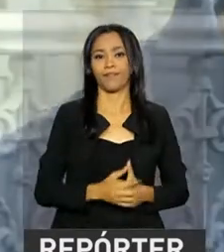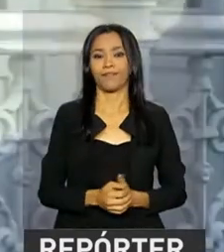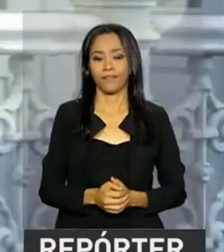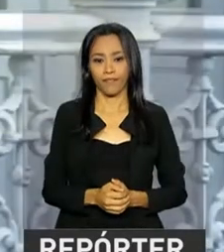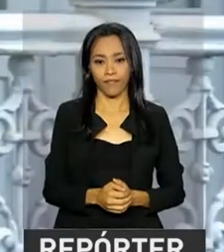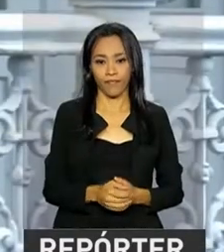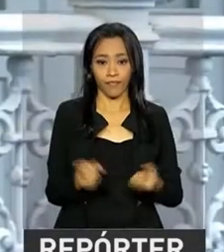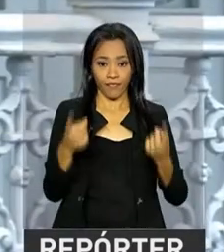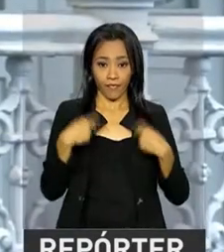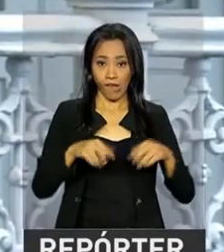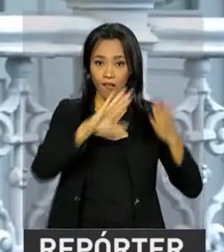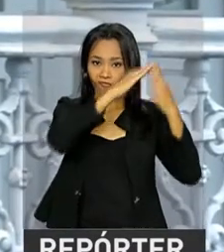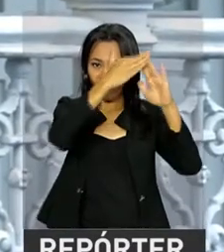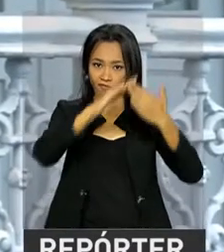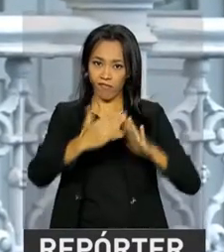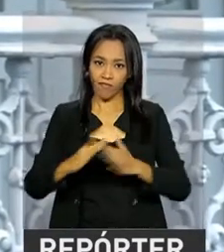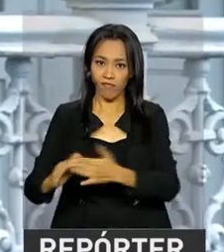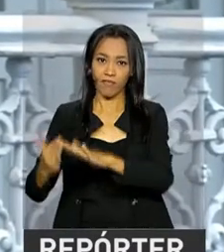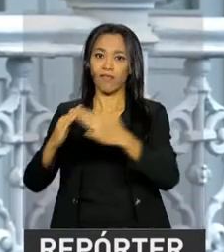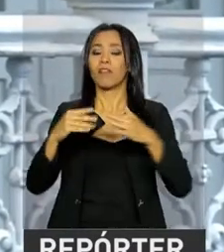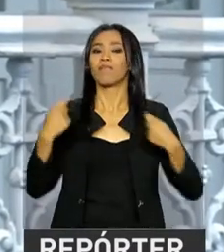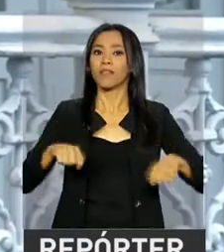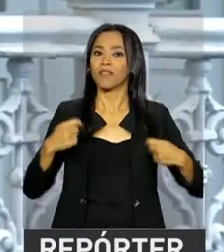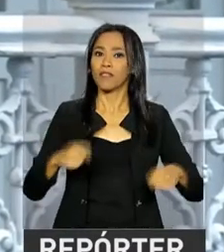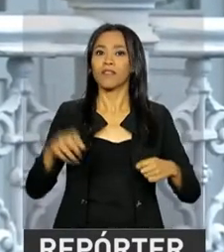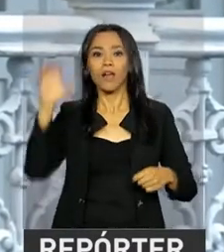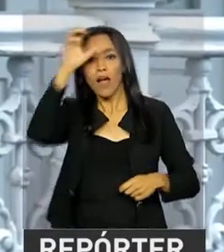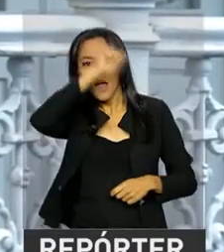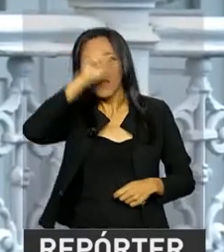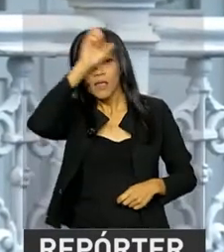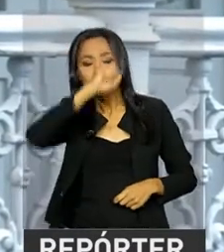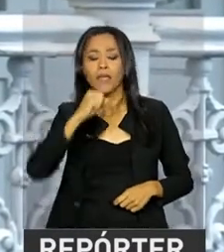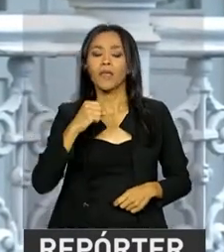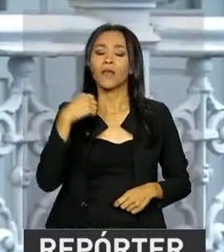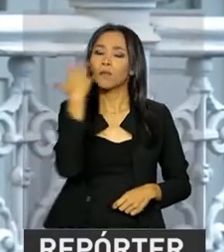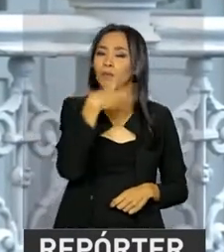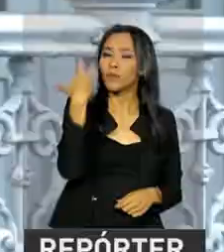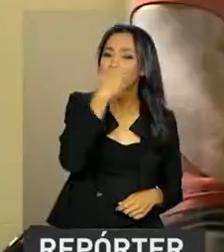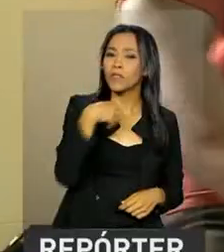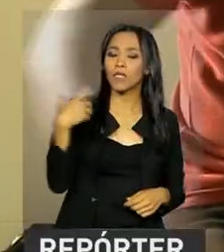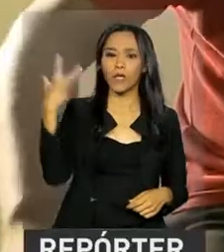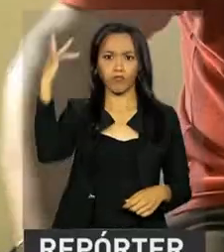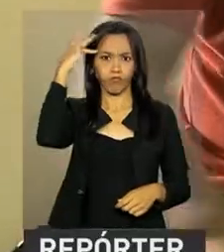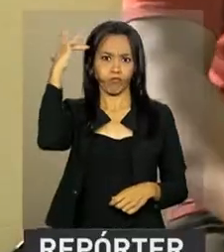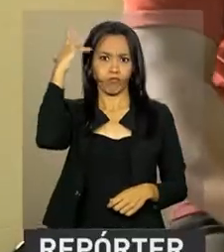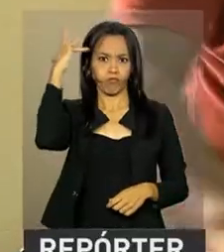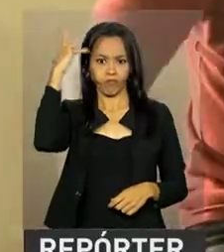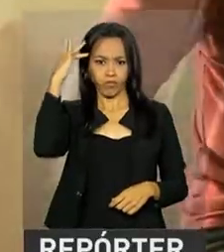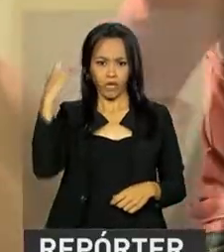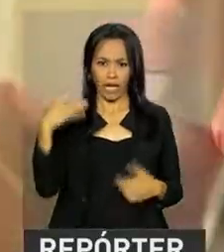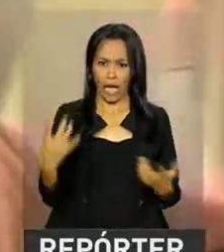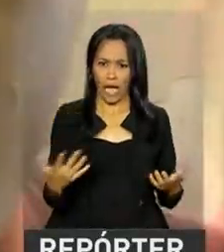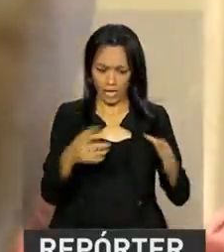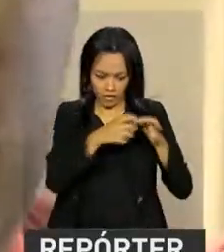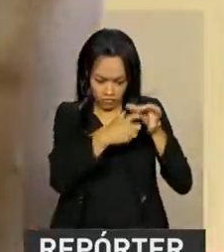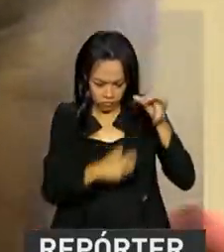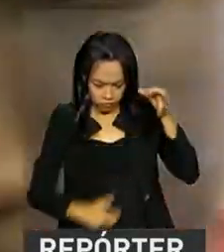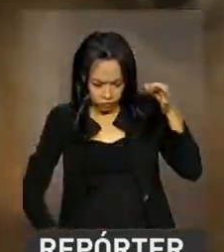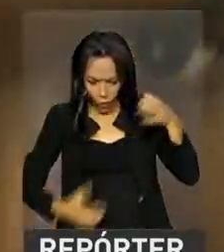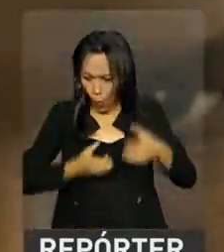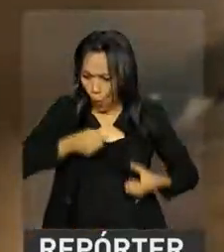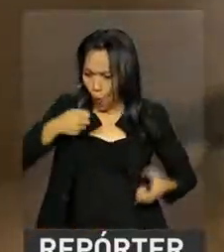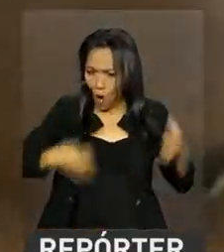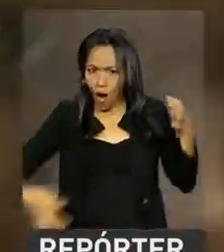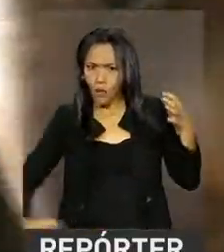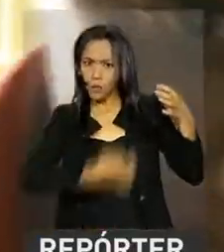A favela precisa ver a música clássica. Hoje eu passo lá e as pessoas falam, caramba, que violino gigante, que cavaquinho gigante.